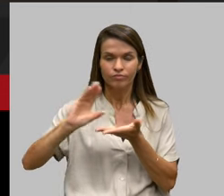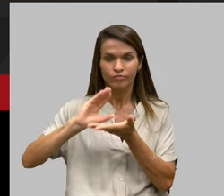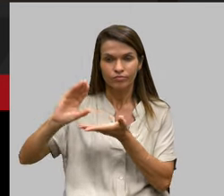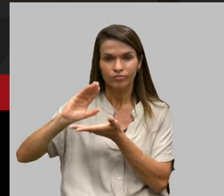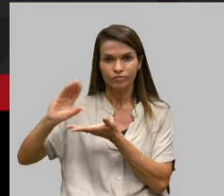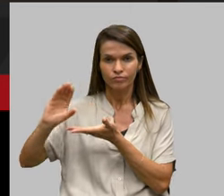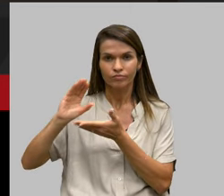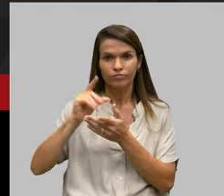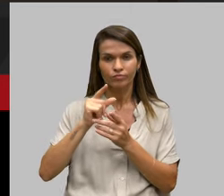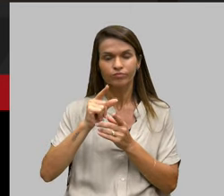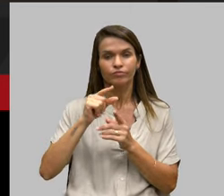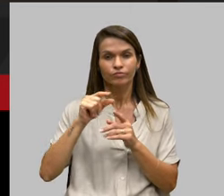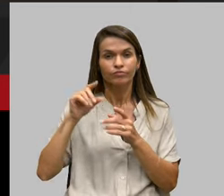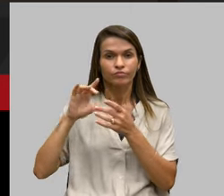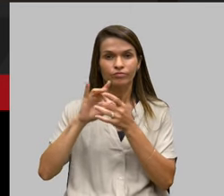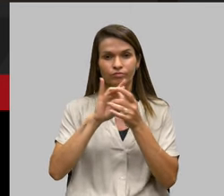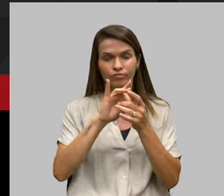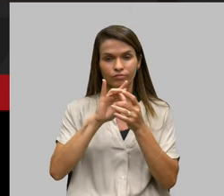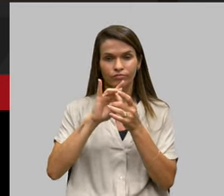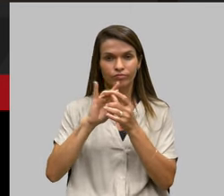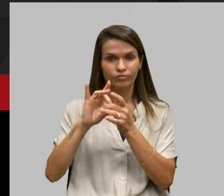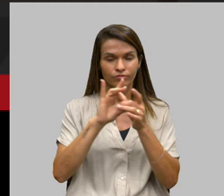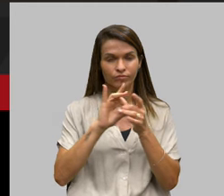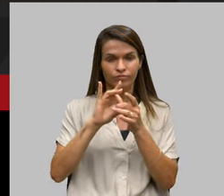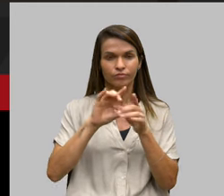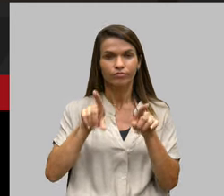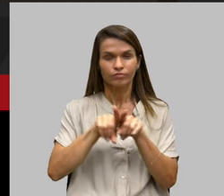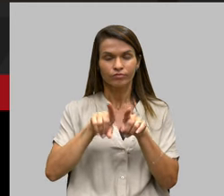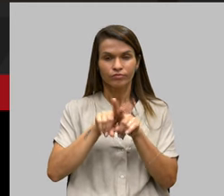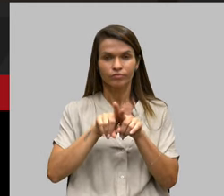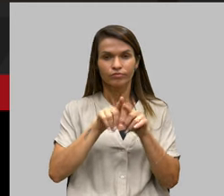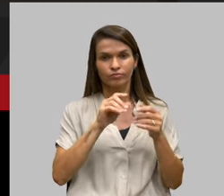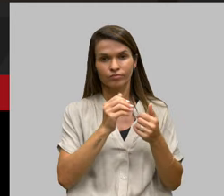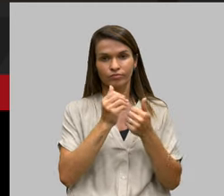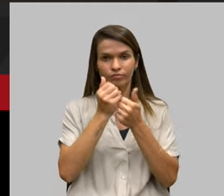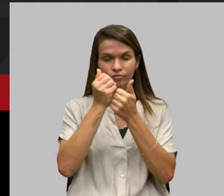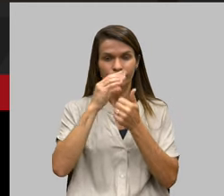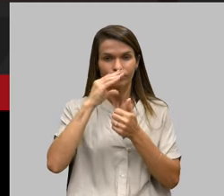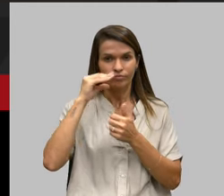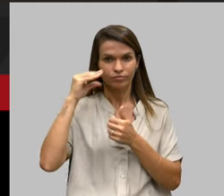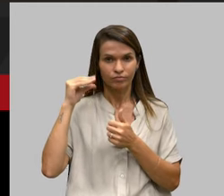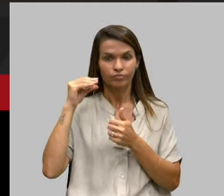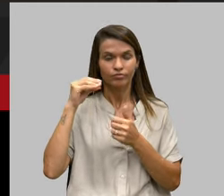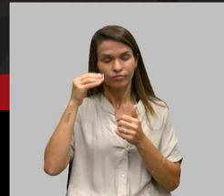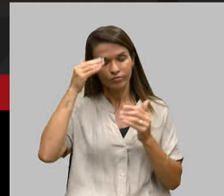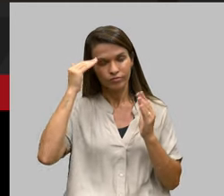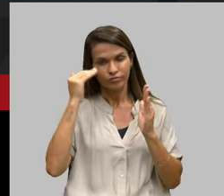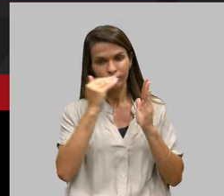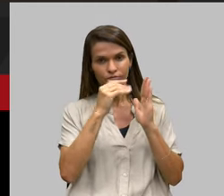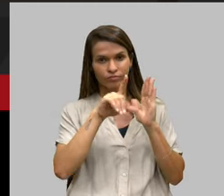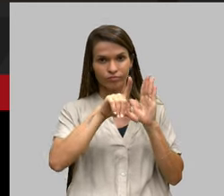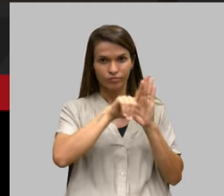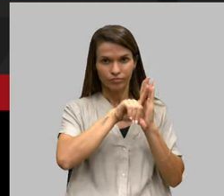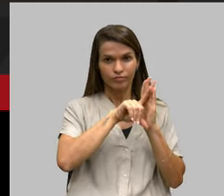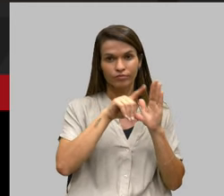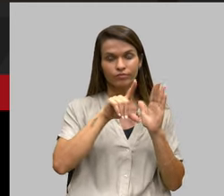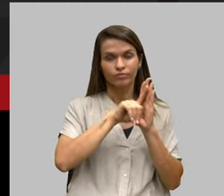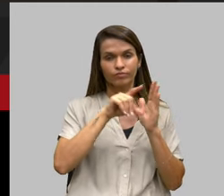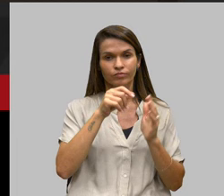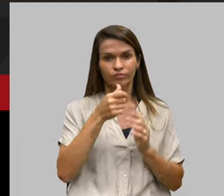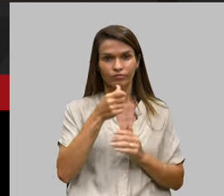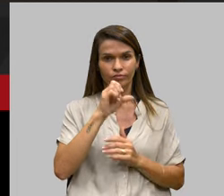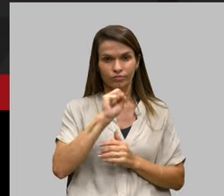provenientes da união e das contribuições dos Servidores na forma da Lei e a Lei 868 8 de